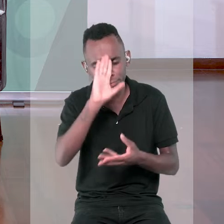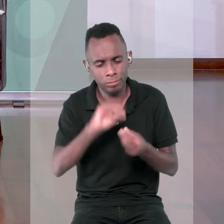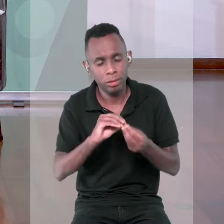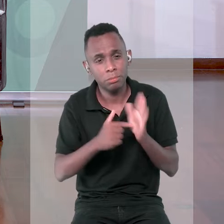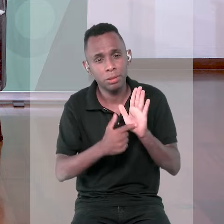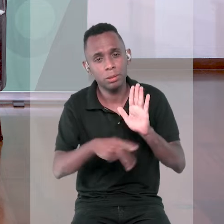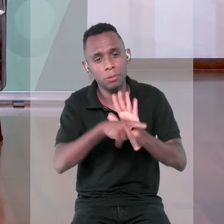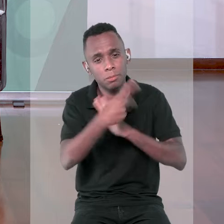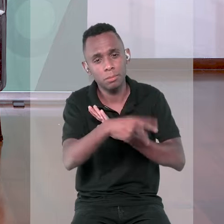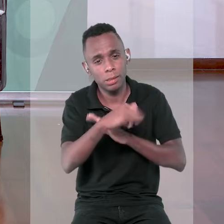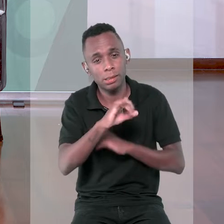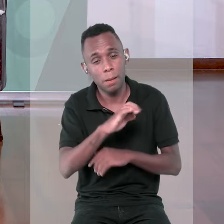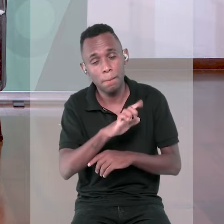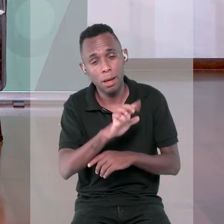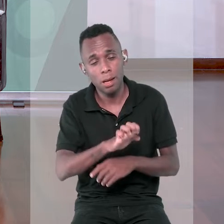apresentação da Isabelle,